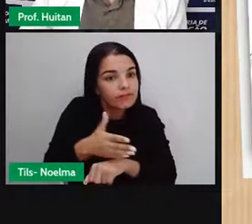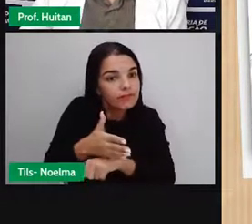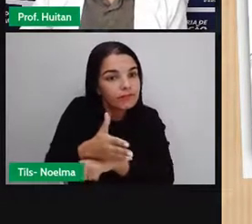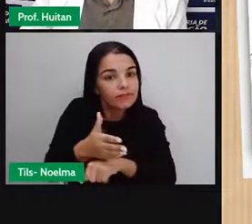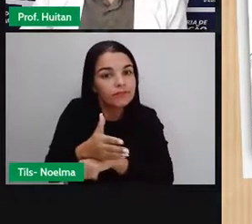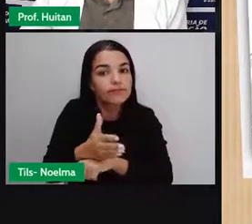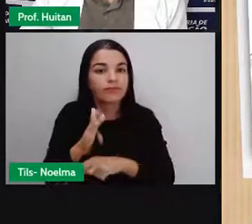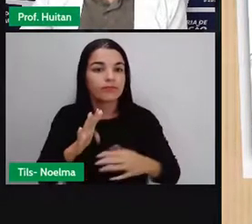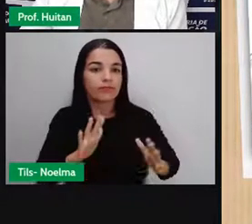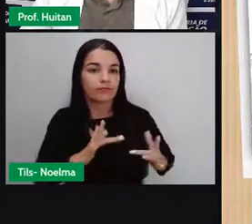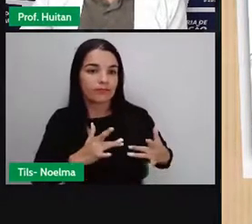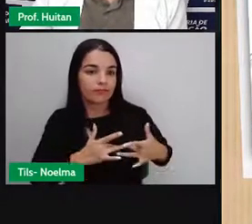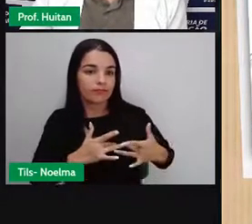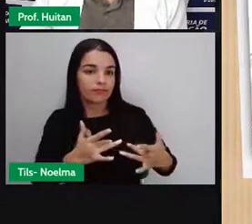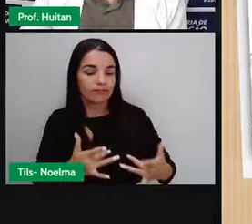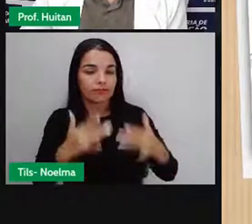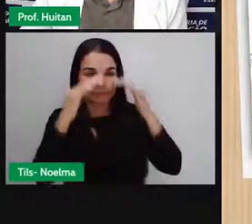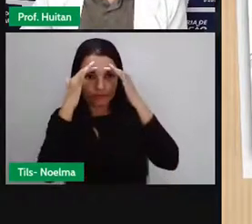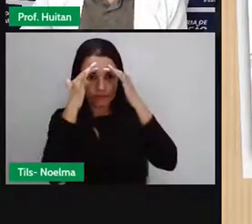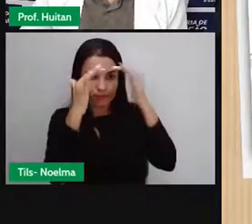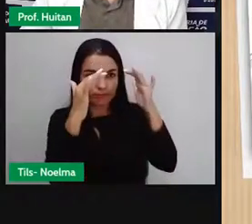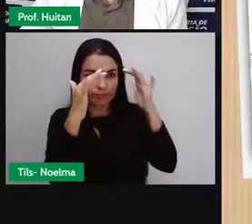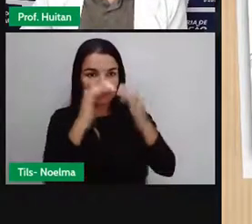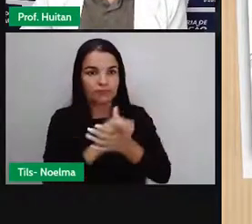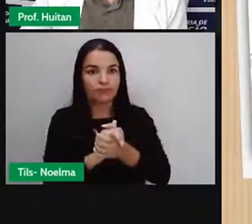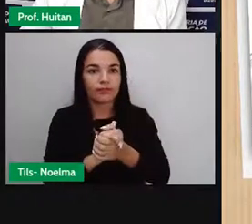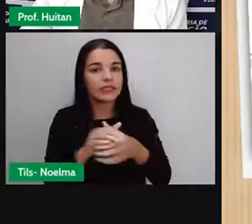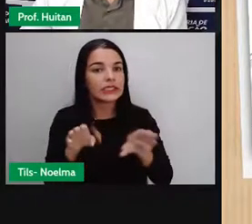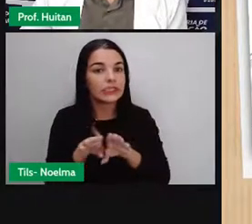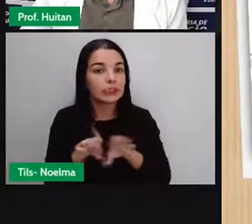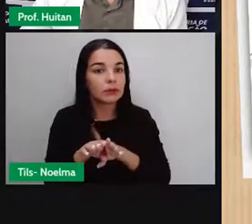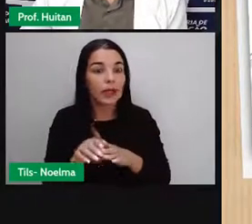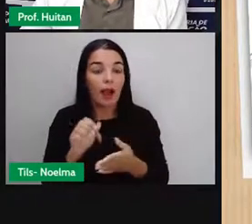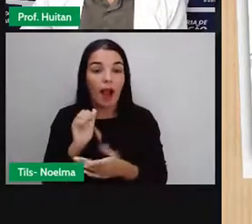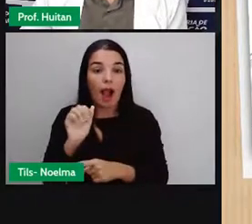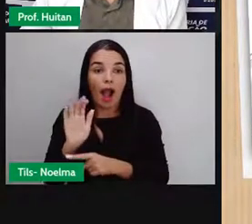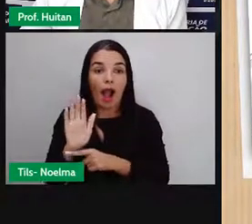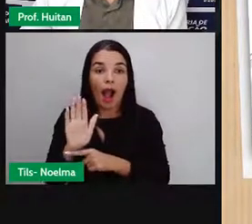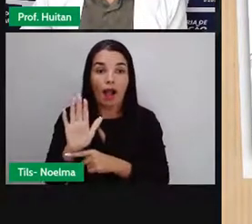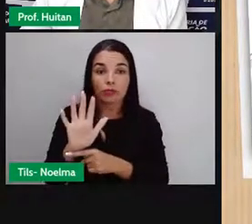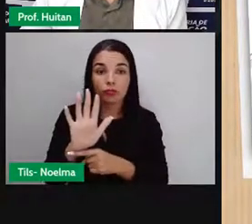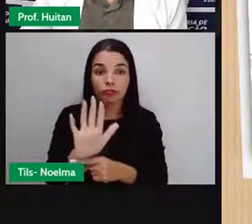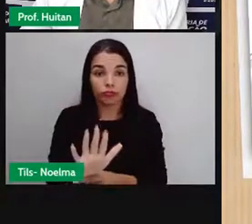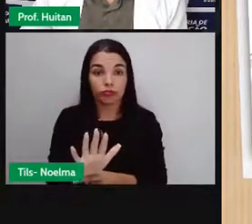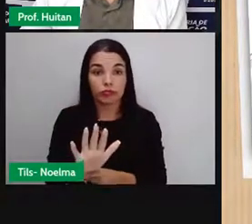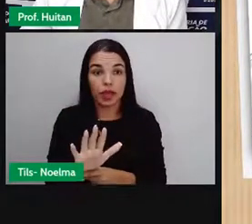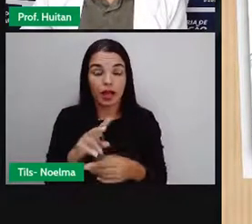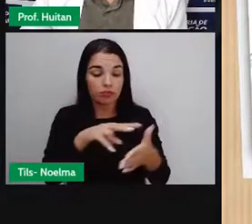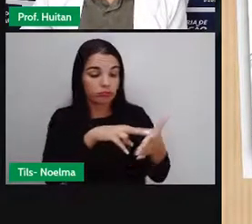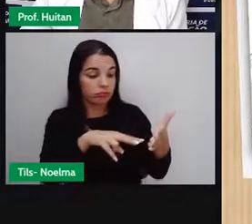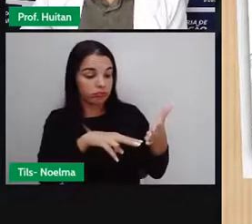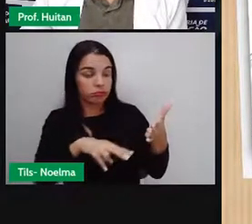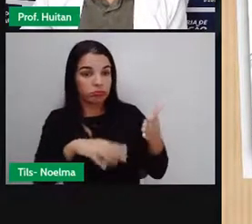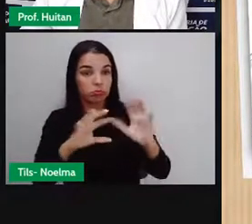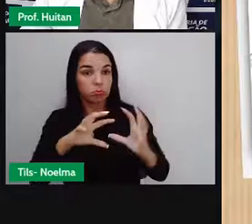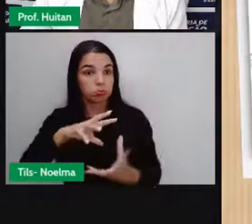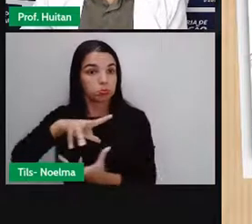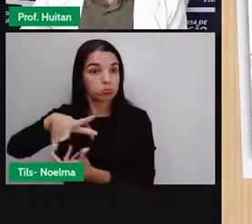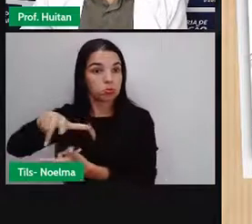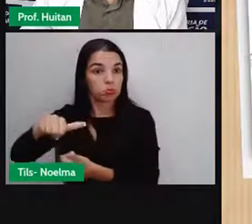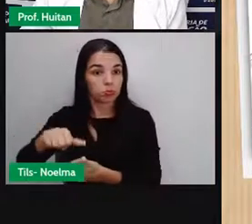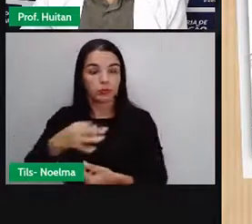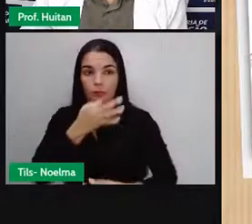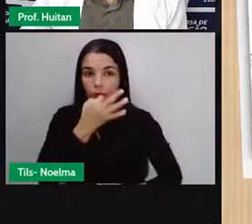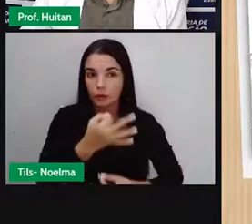respeito. Para colaborar para uma leitura de mundo mais crítica, habilidade fundamental nos